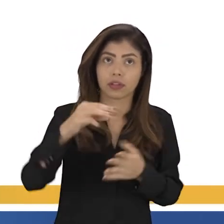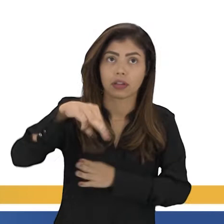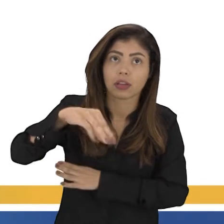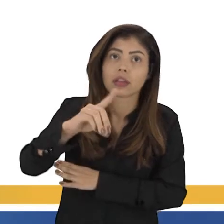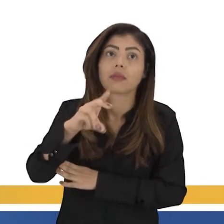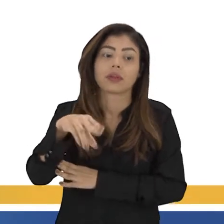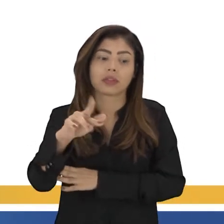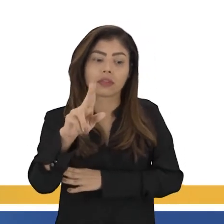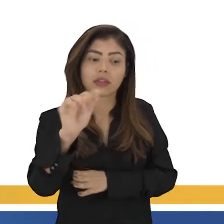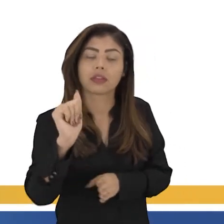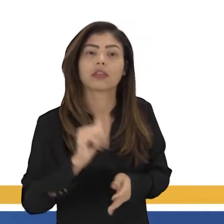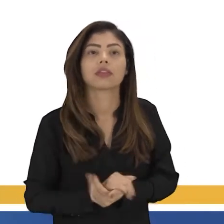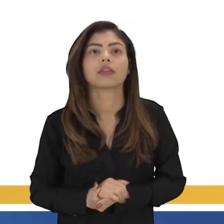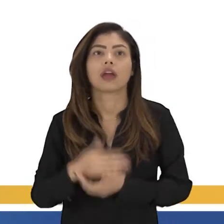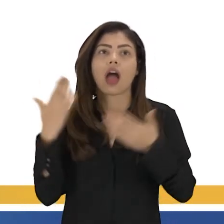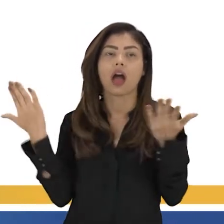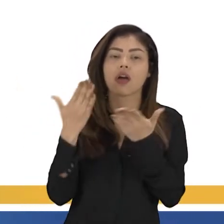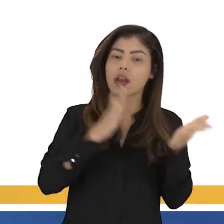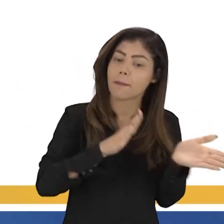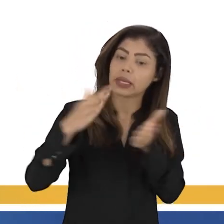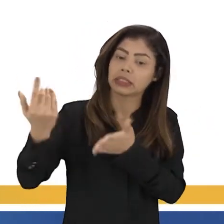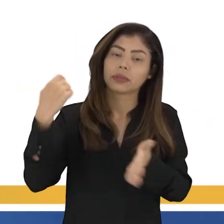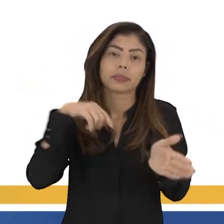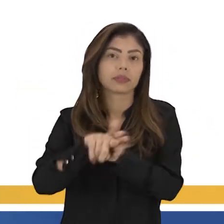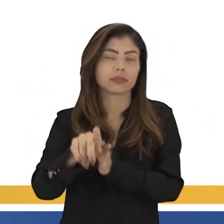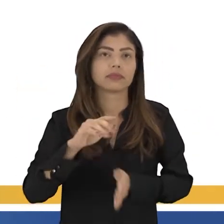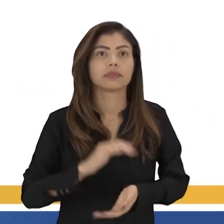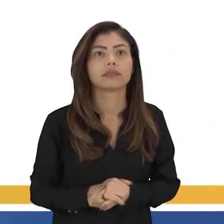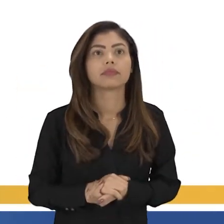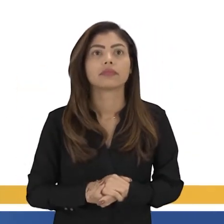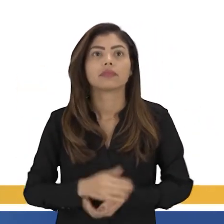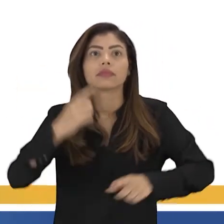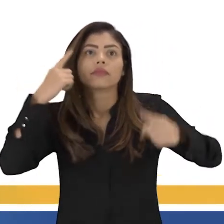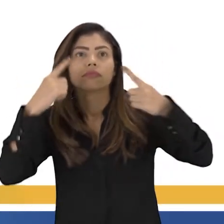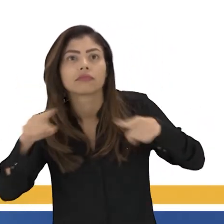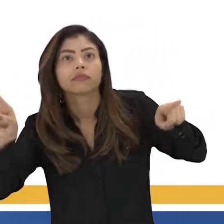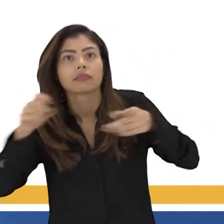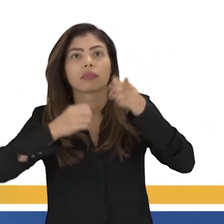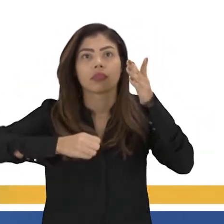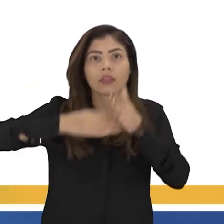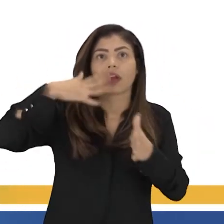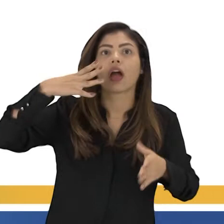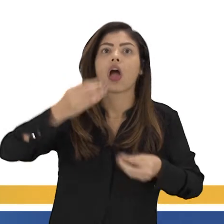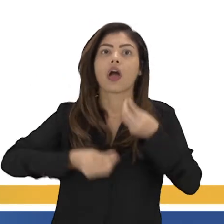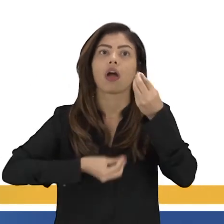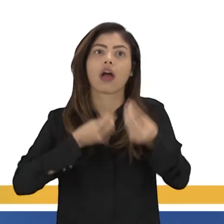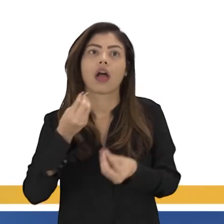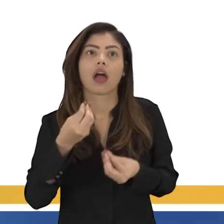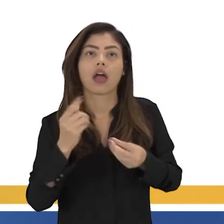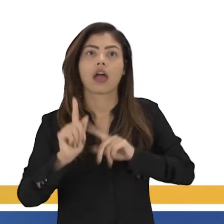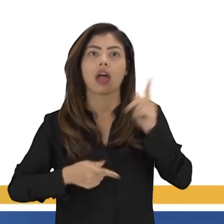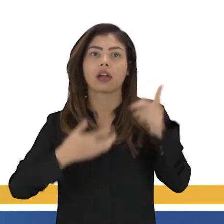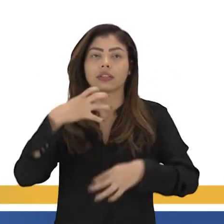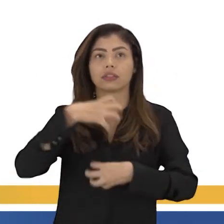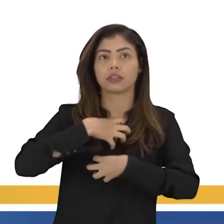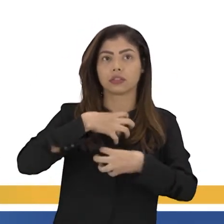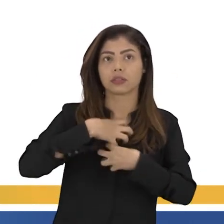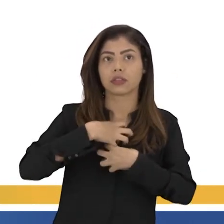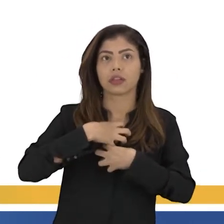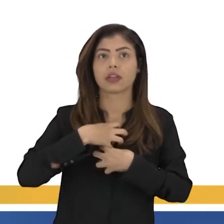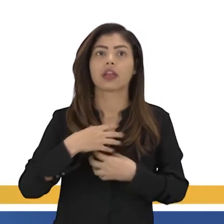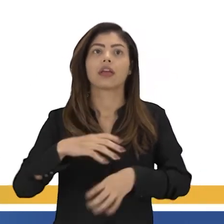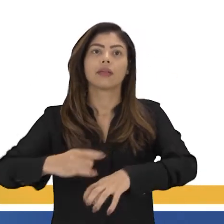Madonna. Agora eu vou passar para a questão. A canção muitas vezes é uma forma de manifestar sentimentos